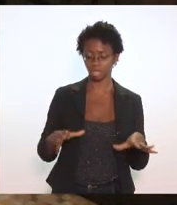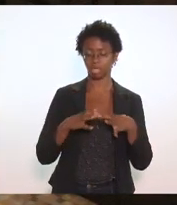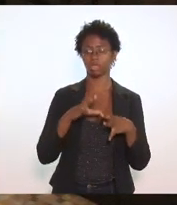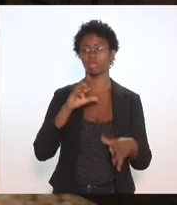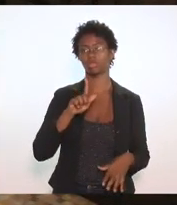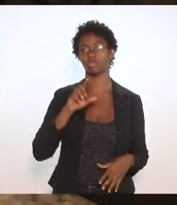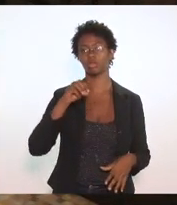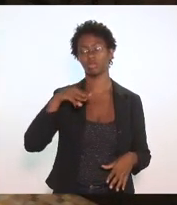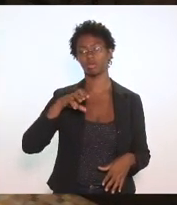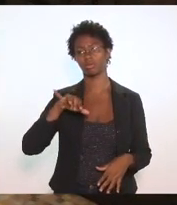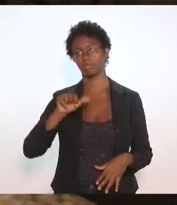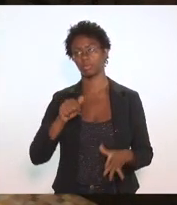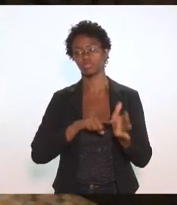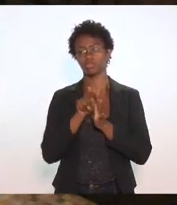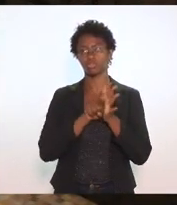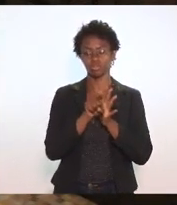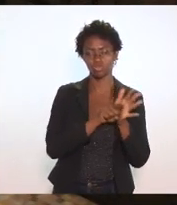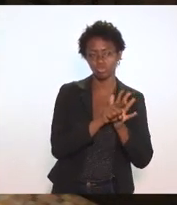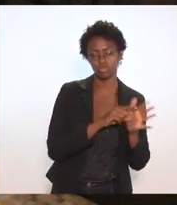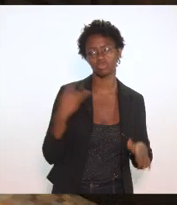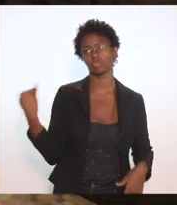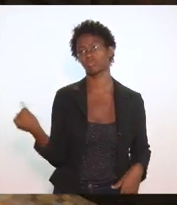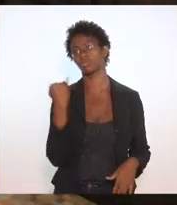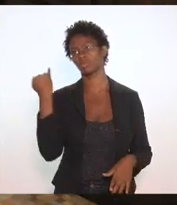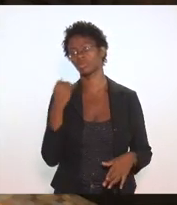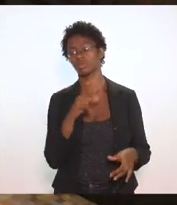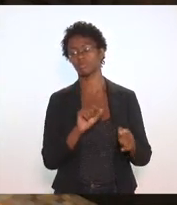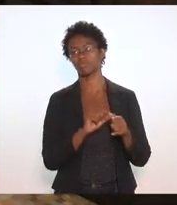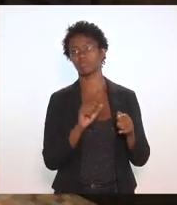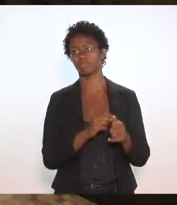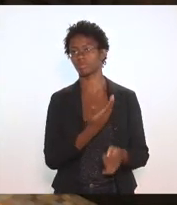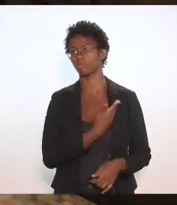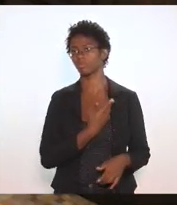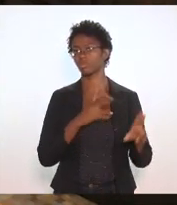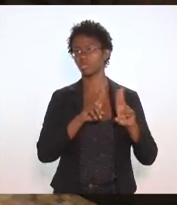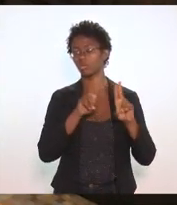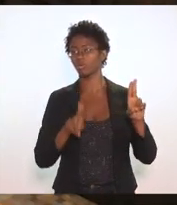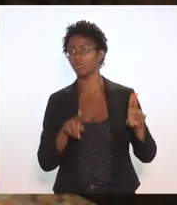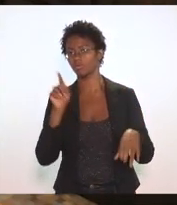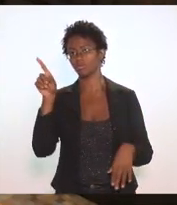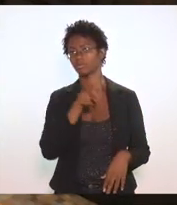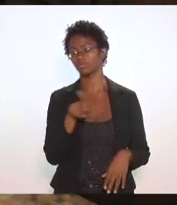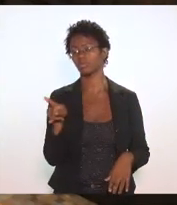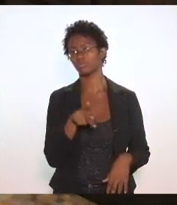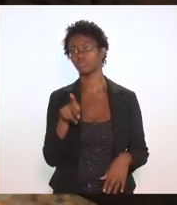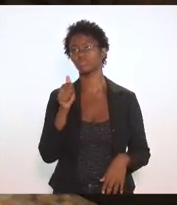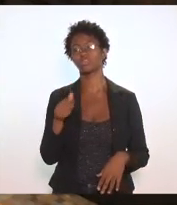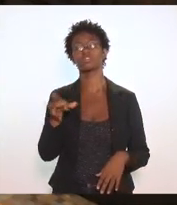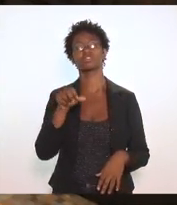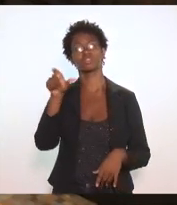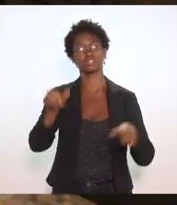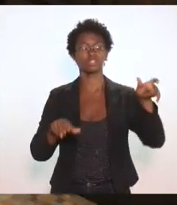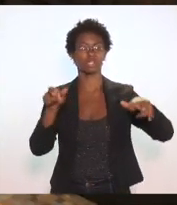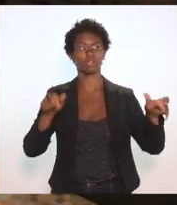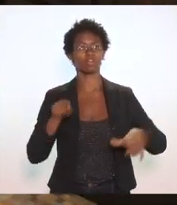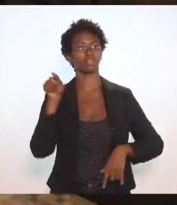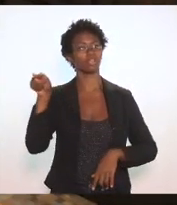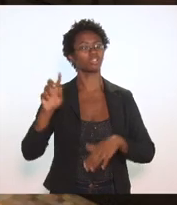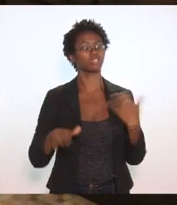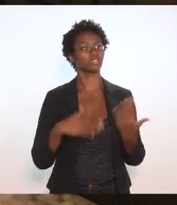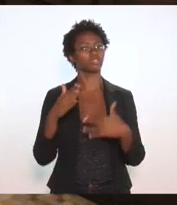estudos importantes feitos pelos meus queridos colegas da UFRJ, André, professores e estudantes, que ali